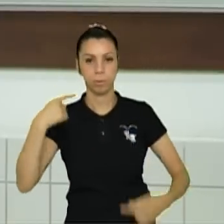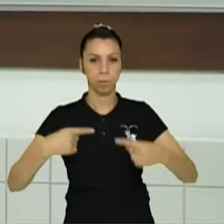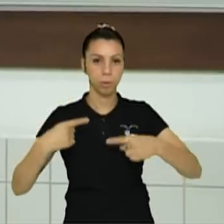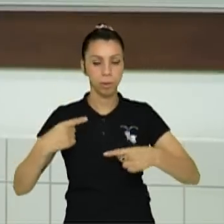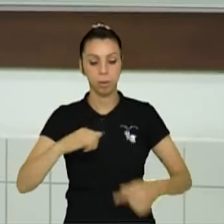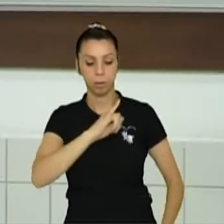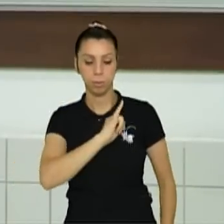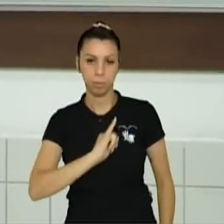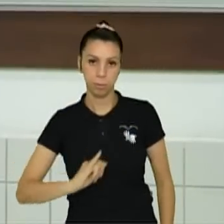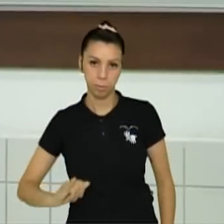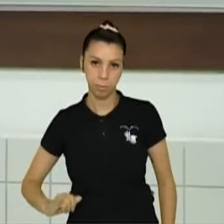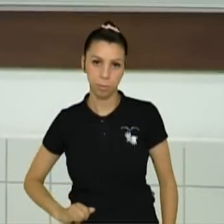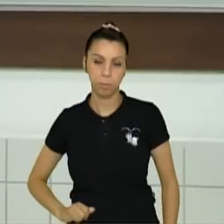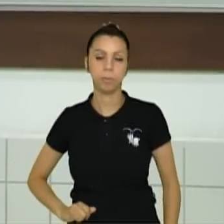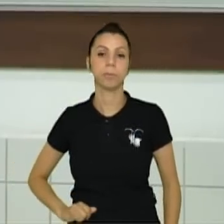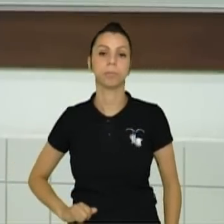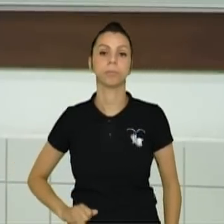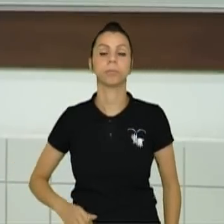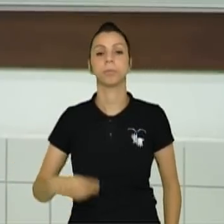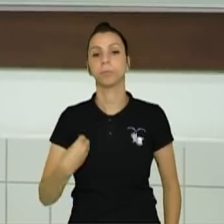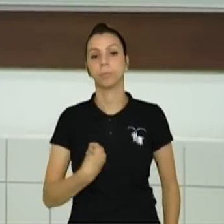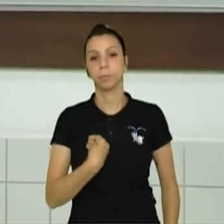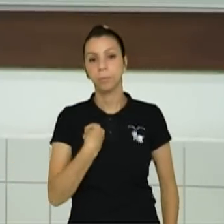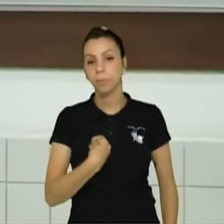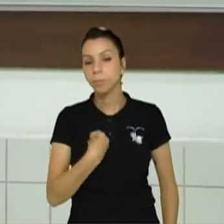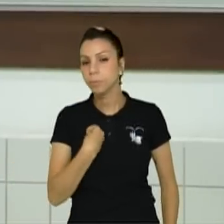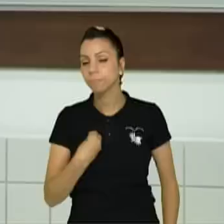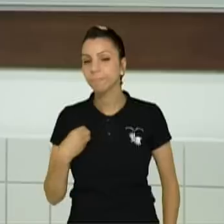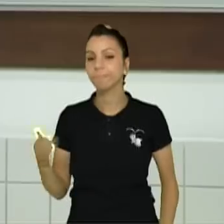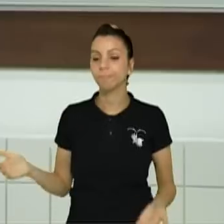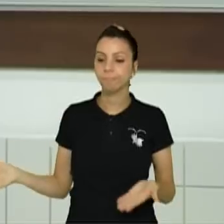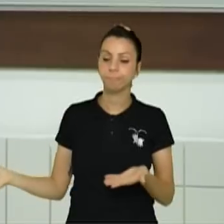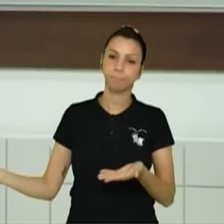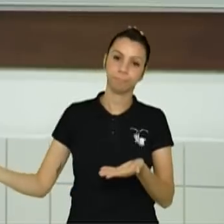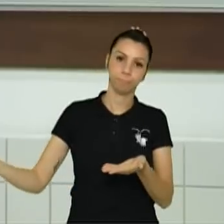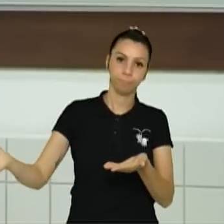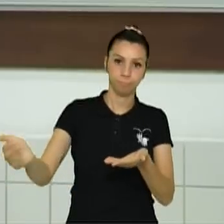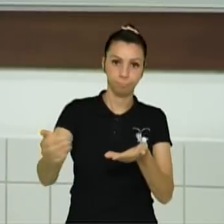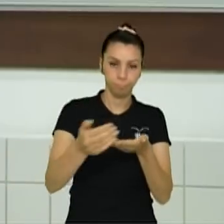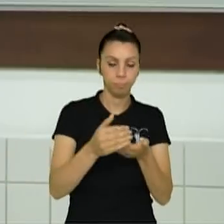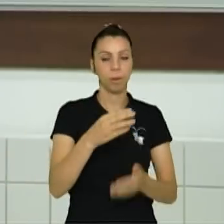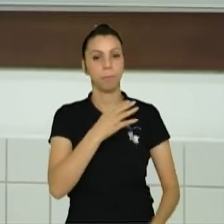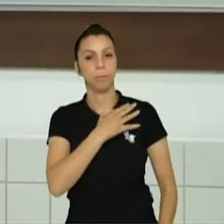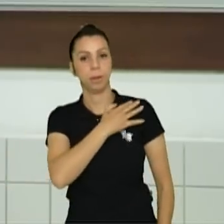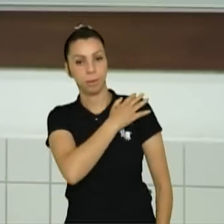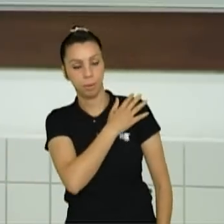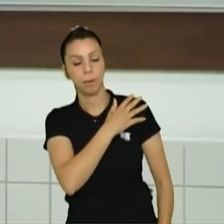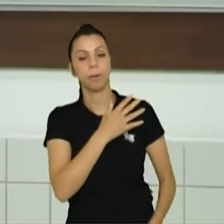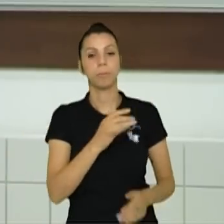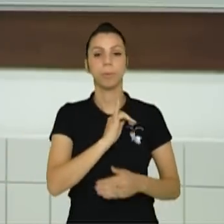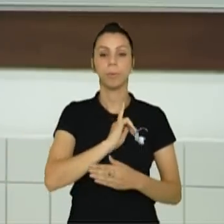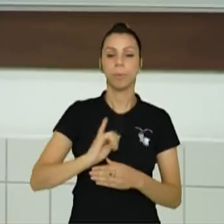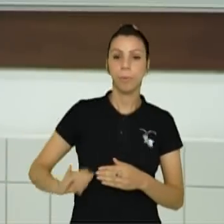imperial, existisse também um aparato militar para que o governo empreendesse